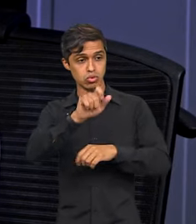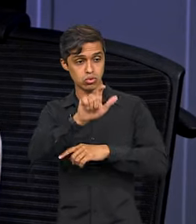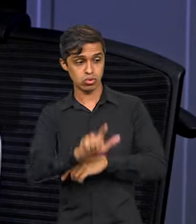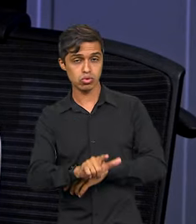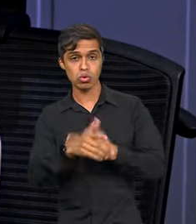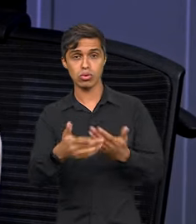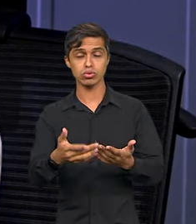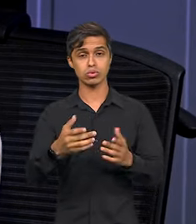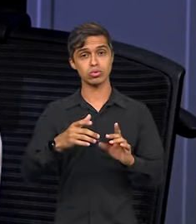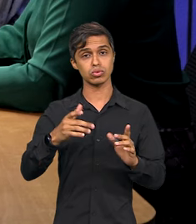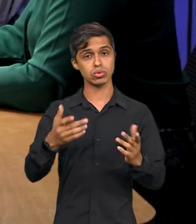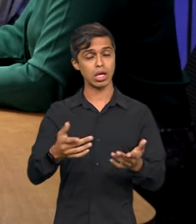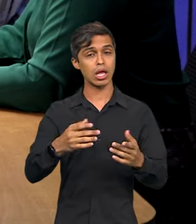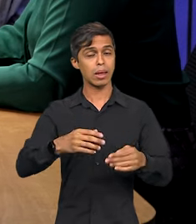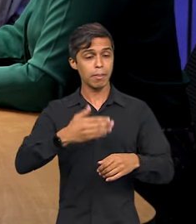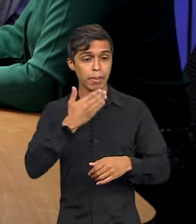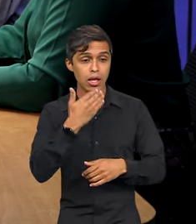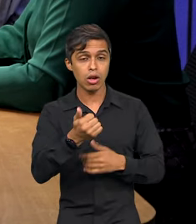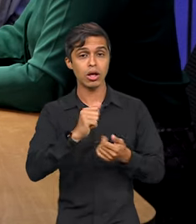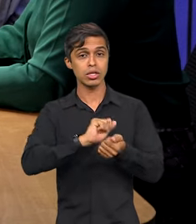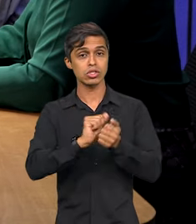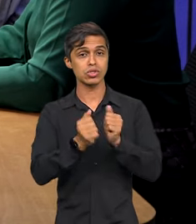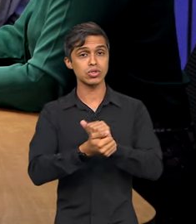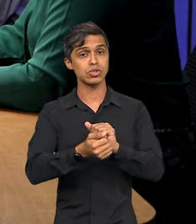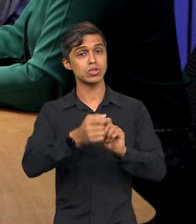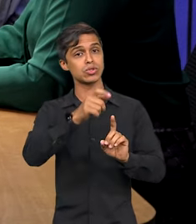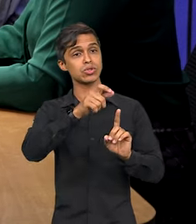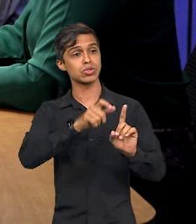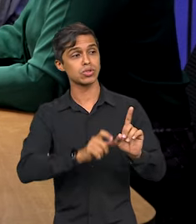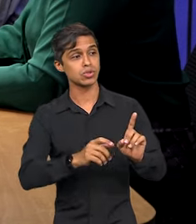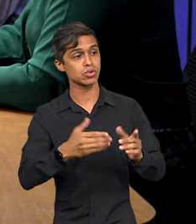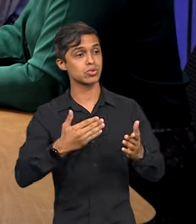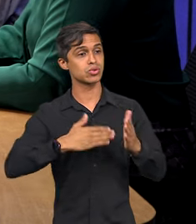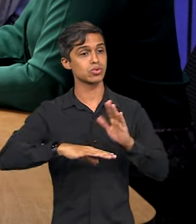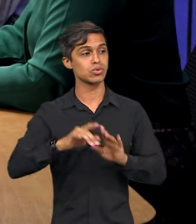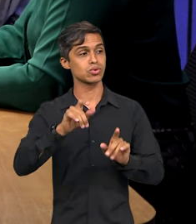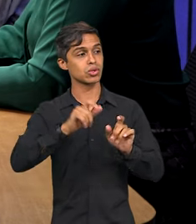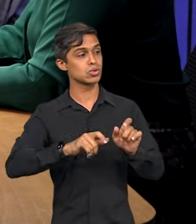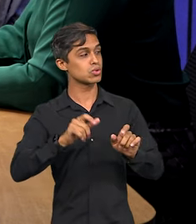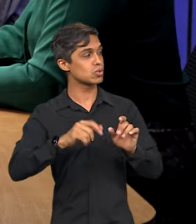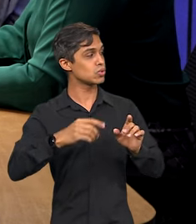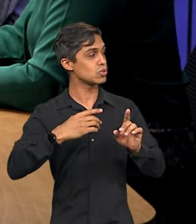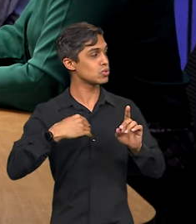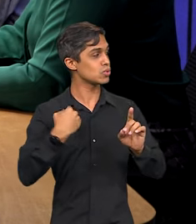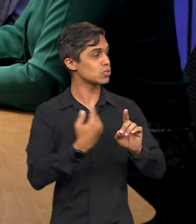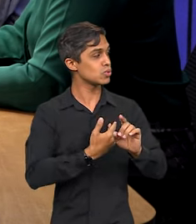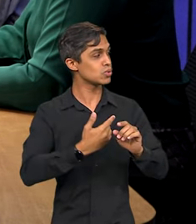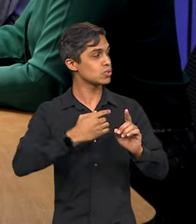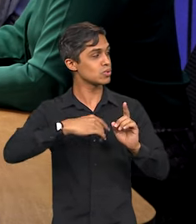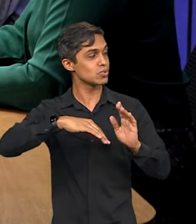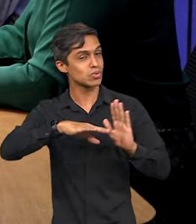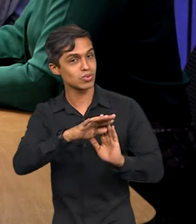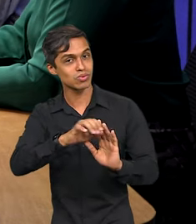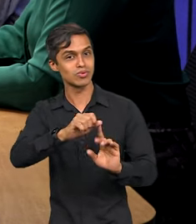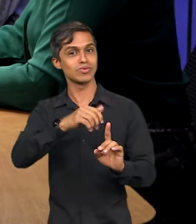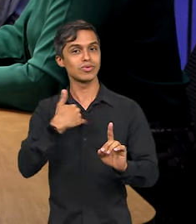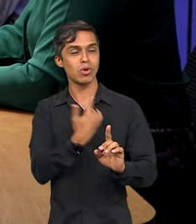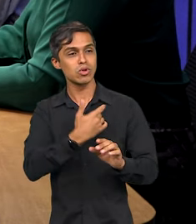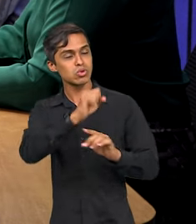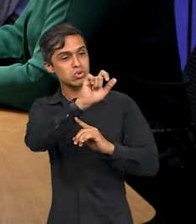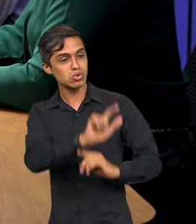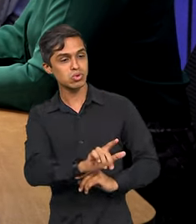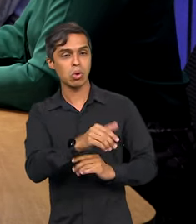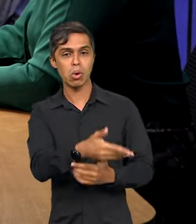também desenvolvam política de adaptação para não serem pegos de surpresa com os eventos climáticos extremos como a gente foi pego de surpresa com o Rio Grande do